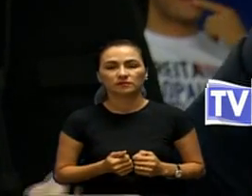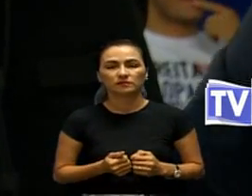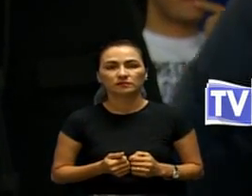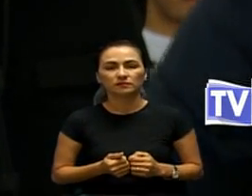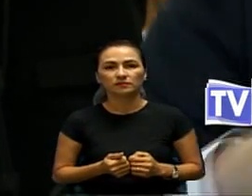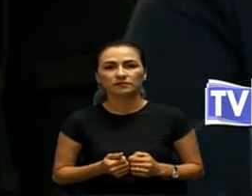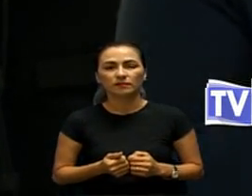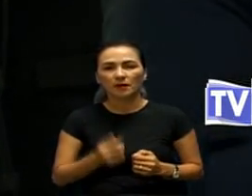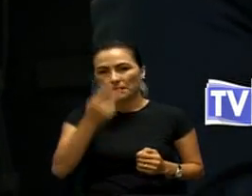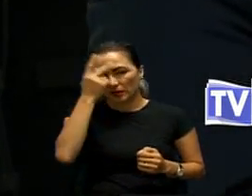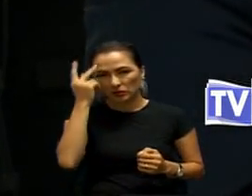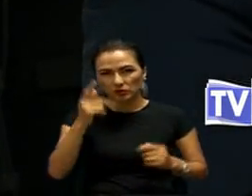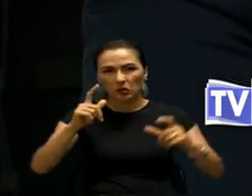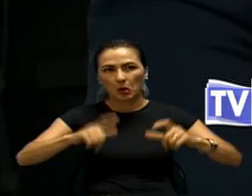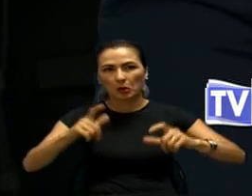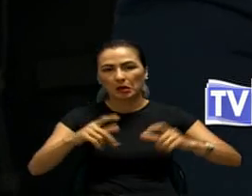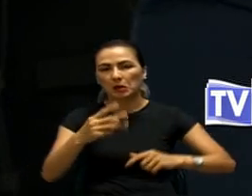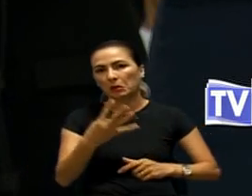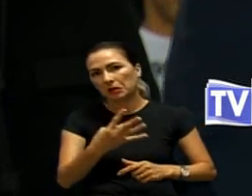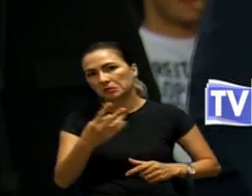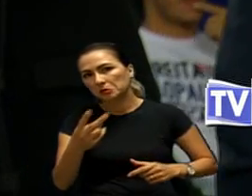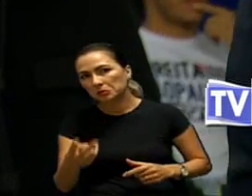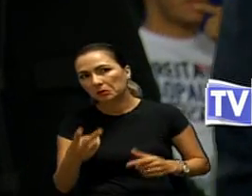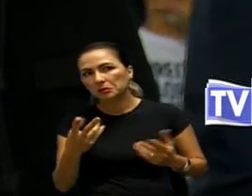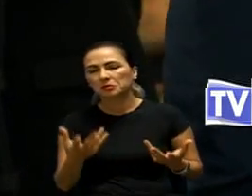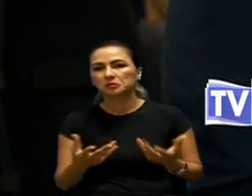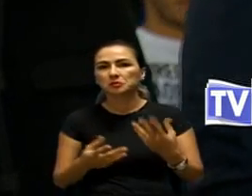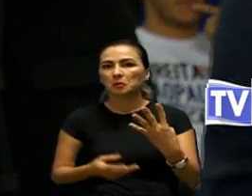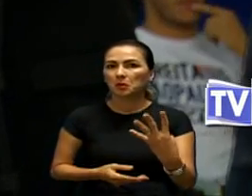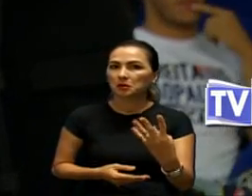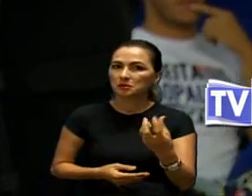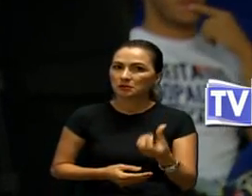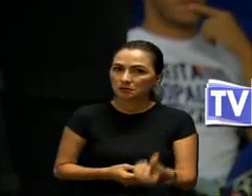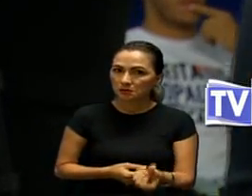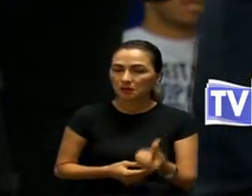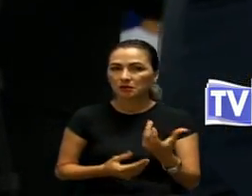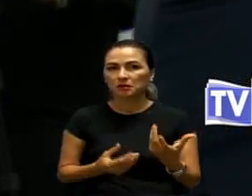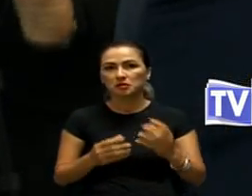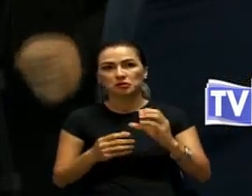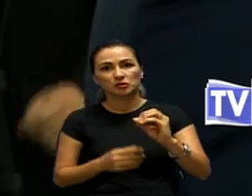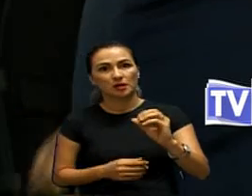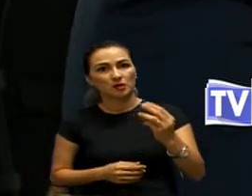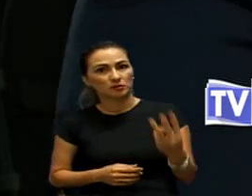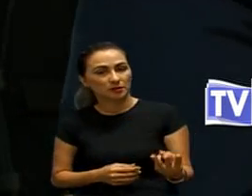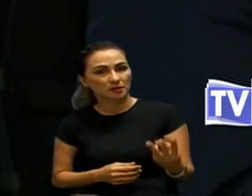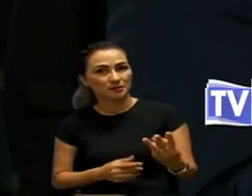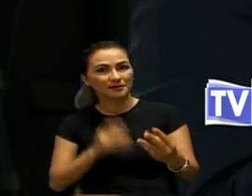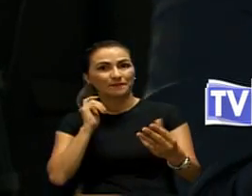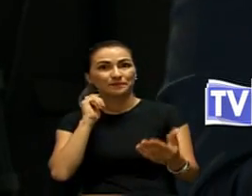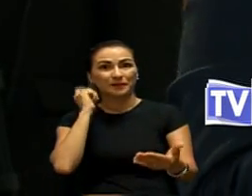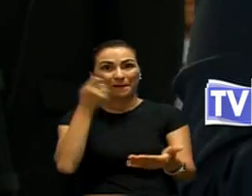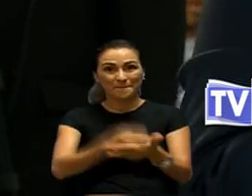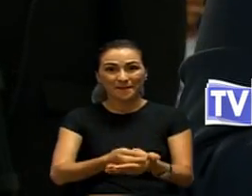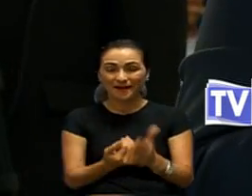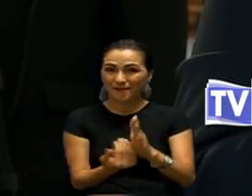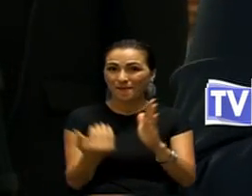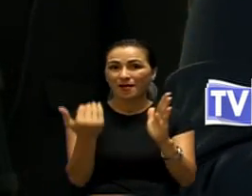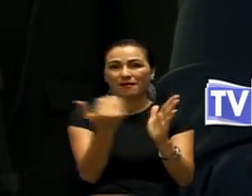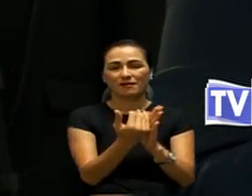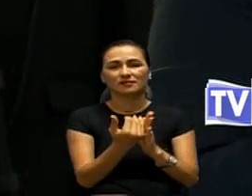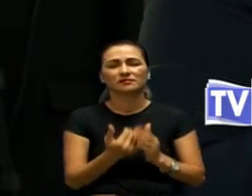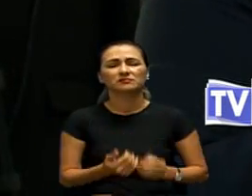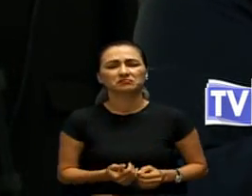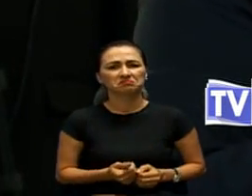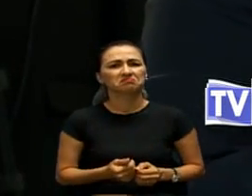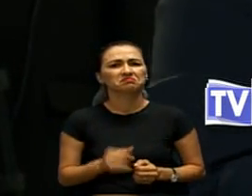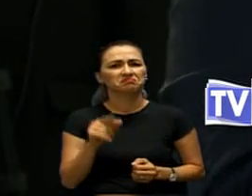dobra. O comerciante lá do Habiteto, como é lá do Nova Esperança, esse que ia pagar mais taxa de lixo. Então, parabéns, vereador Martins,